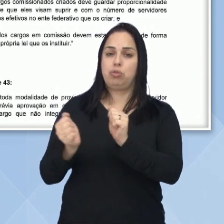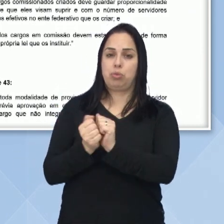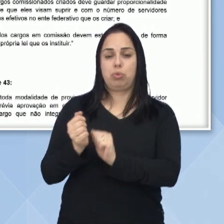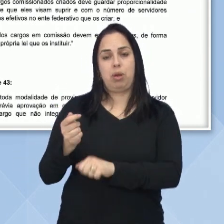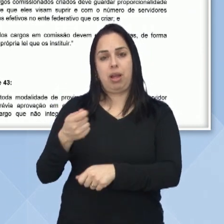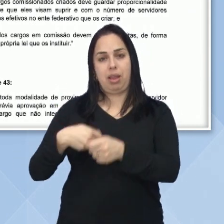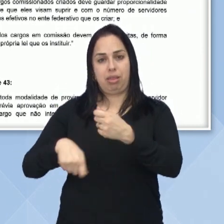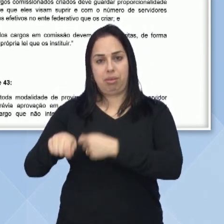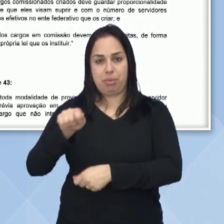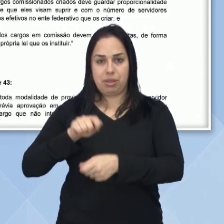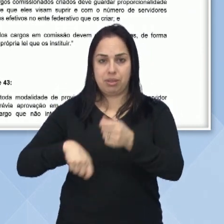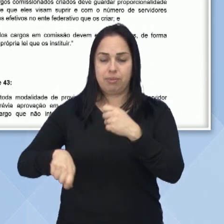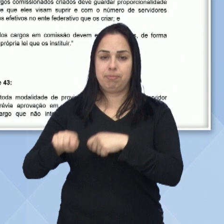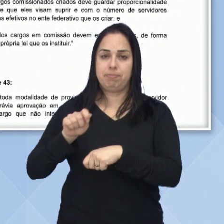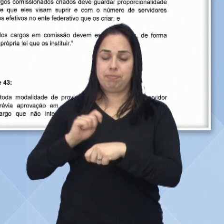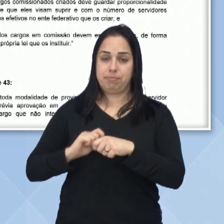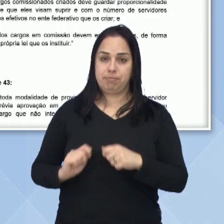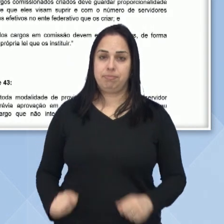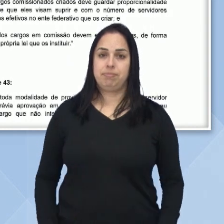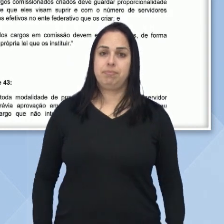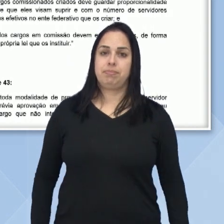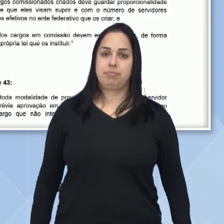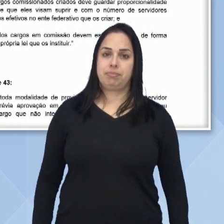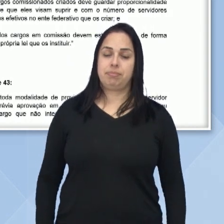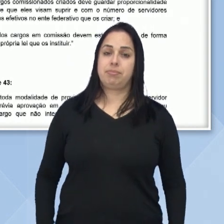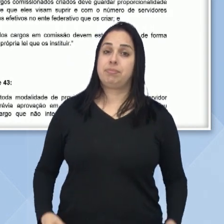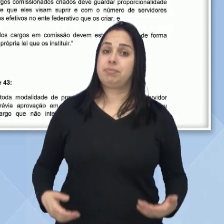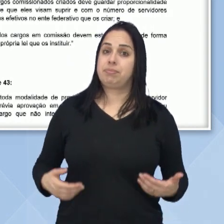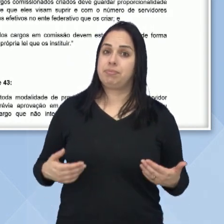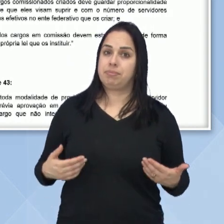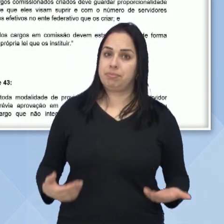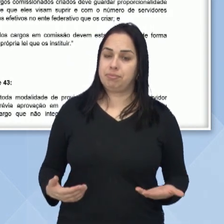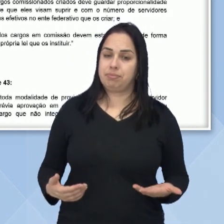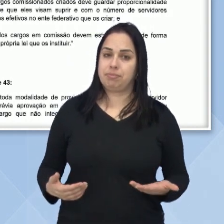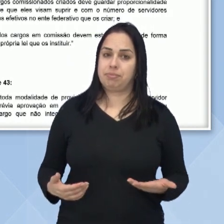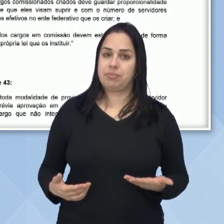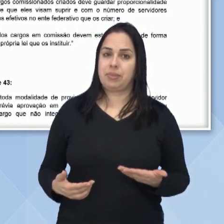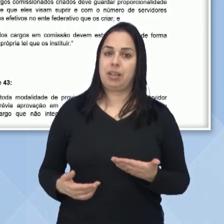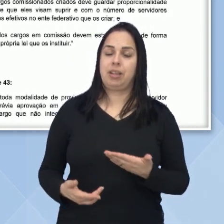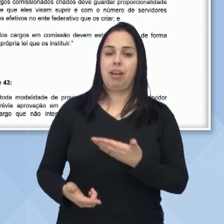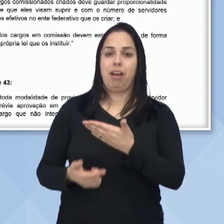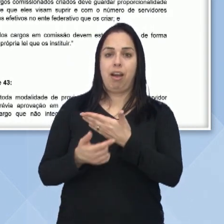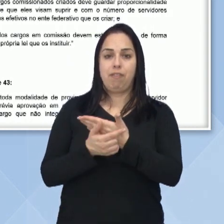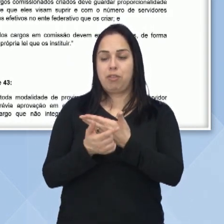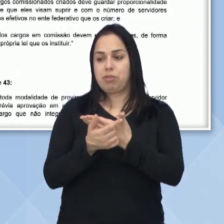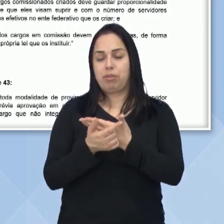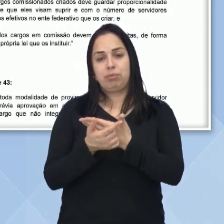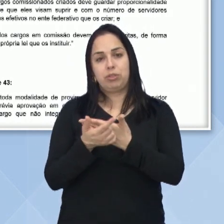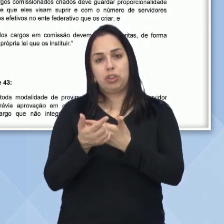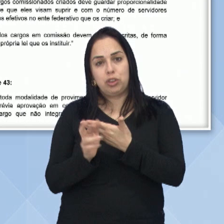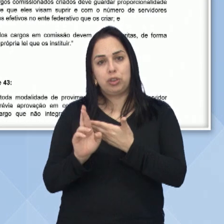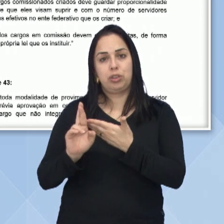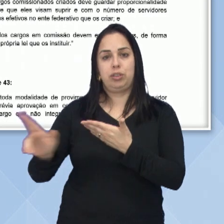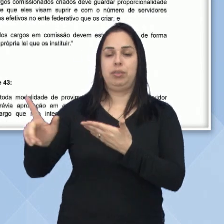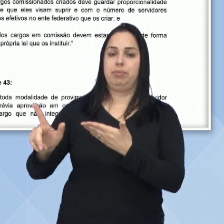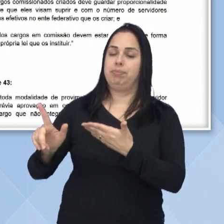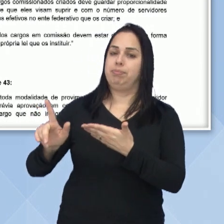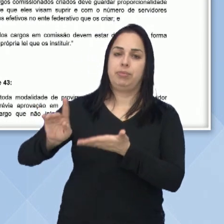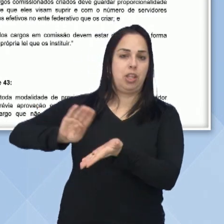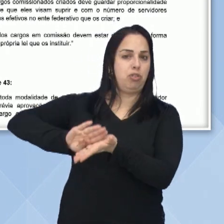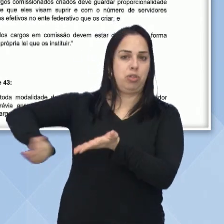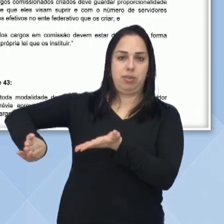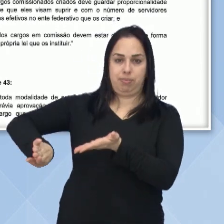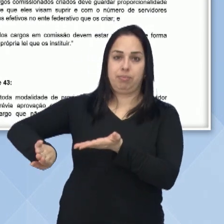administração tributária. Os desvios de função devem ser